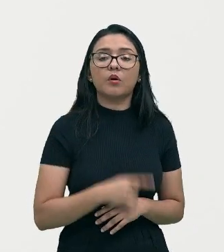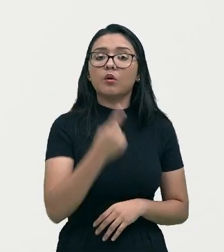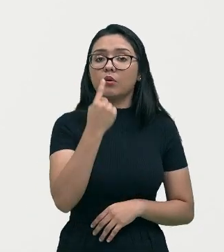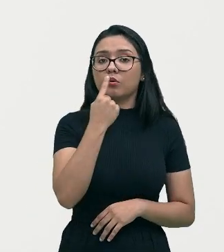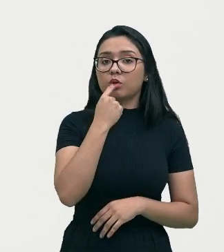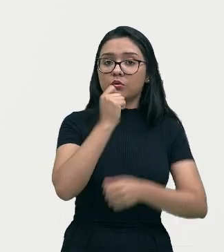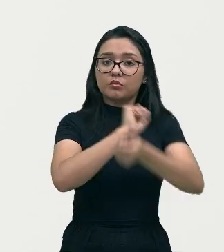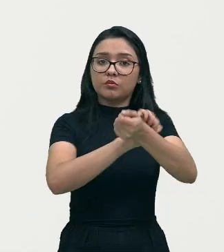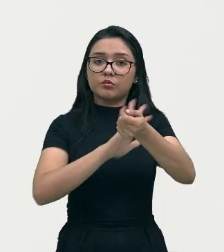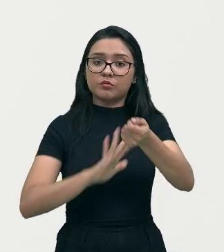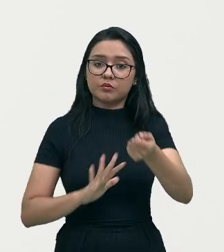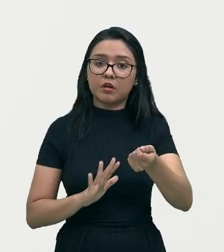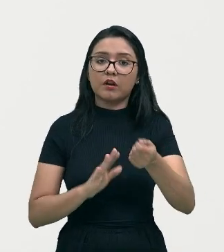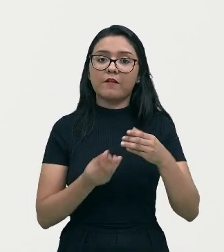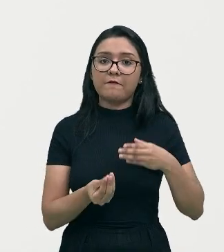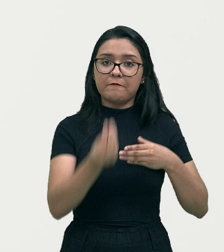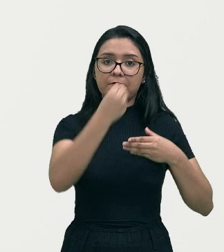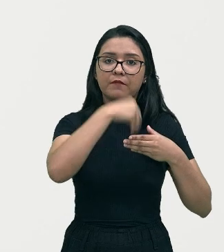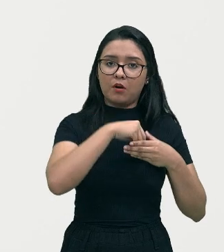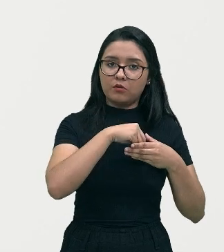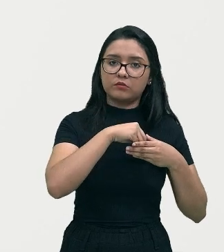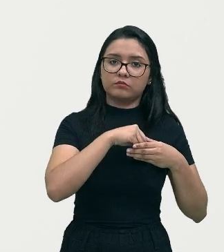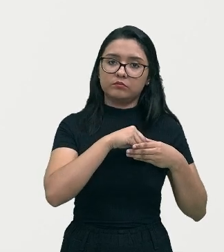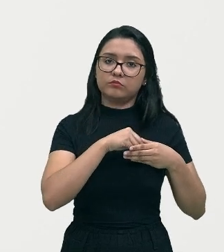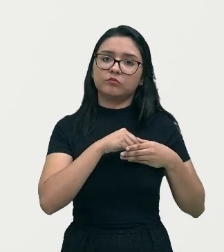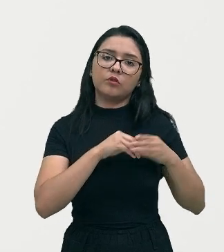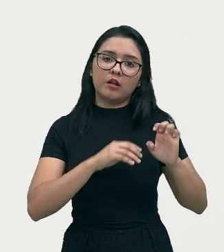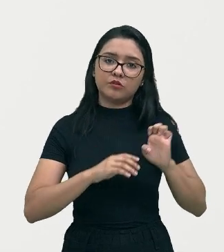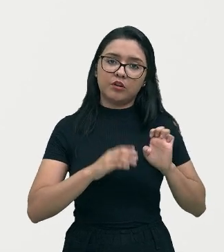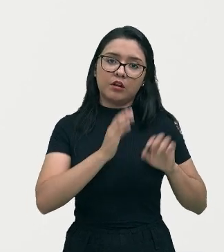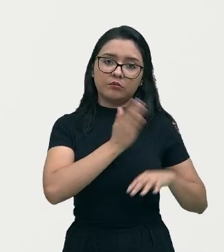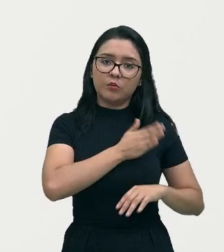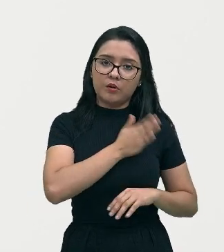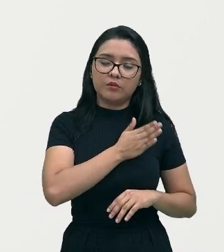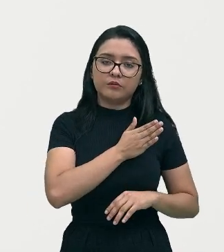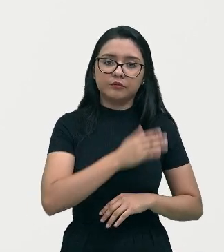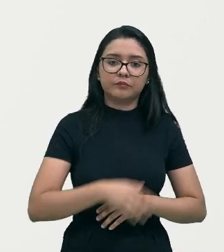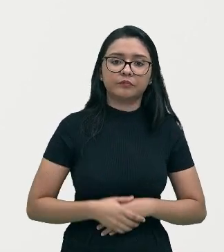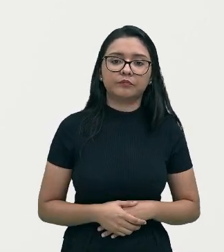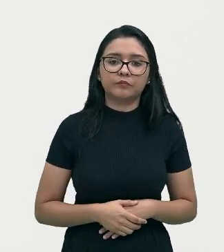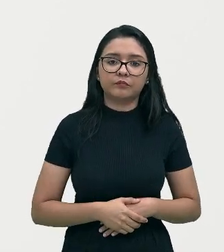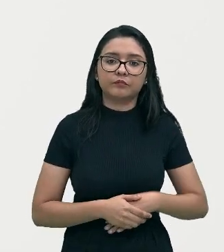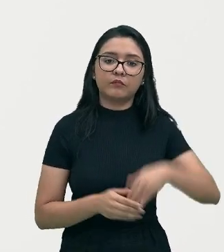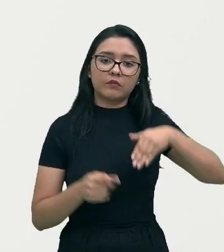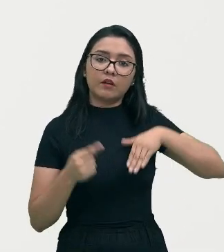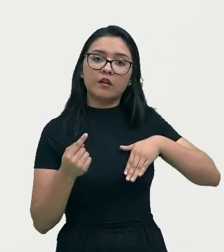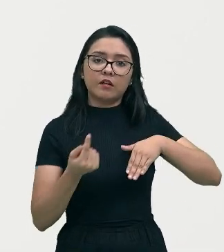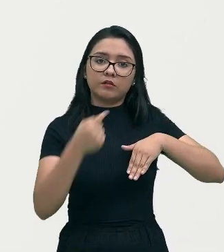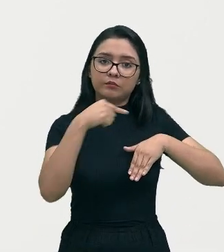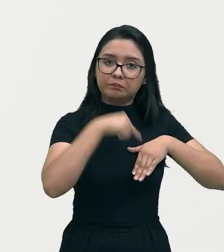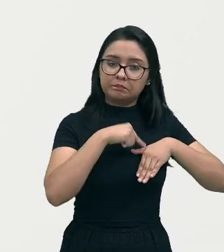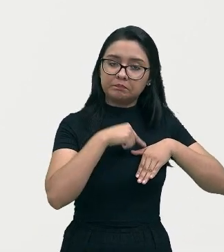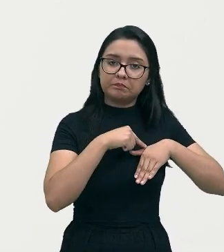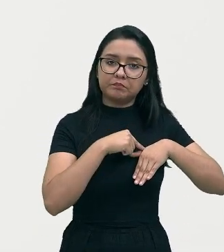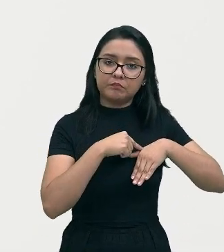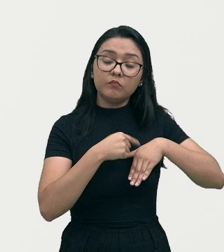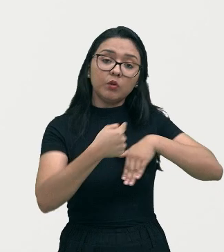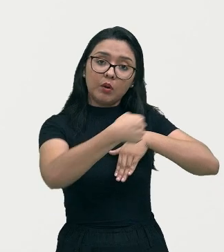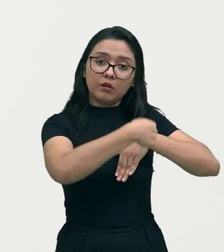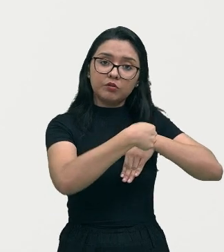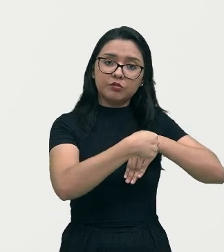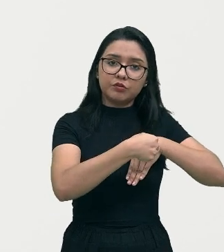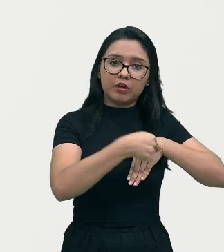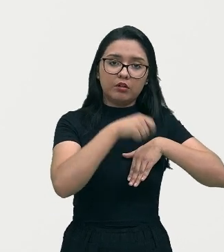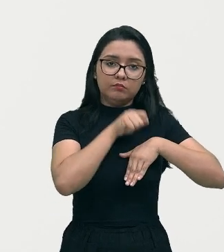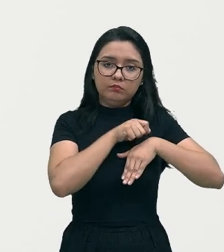retorna para o lado esquerdo do coração. Então ele entra aqui no átrio esquerdo, entra no